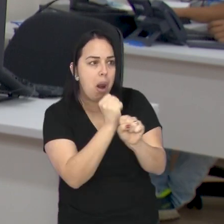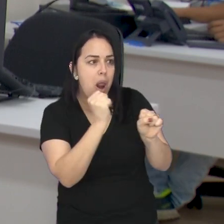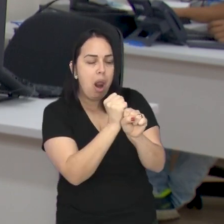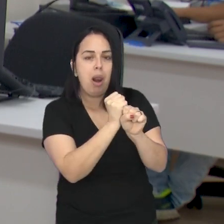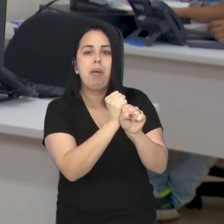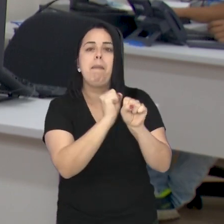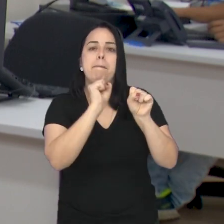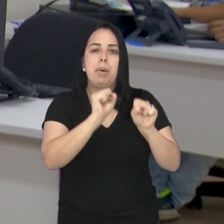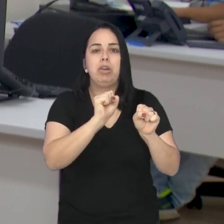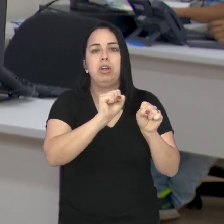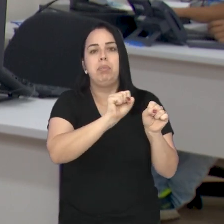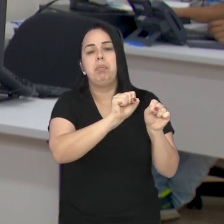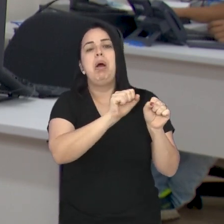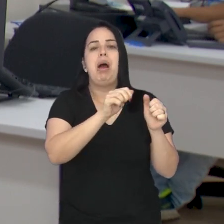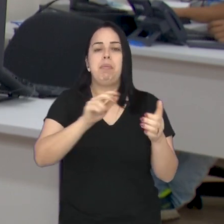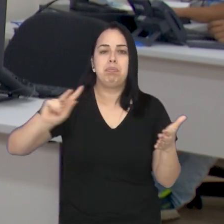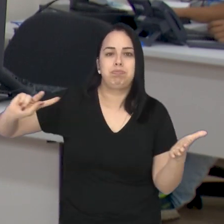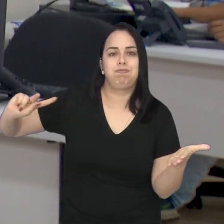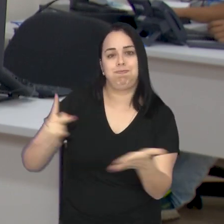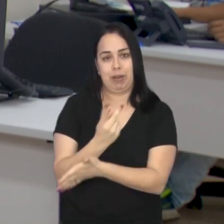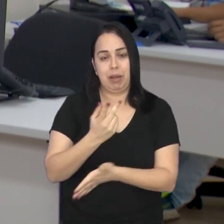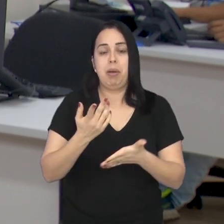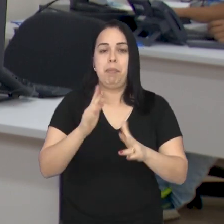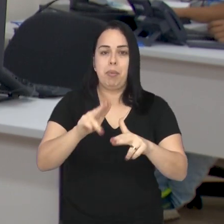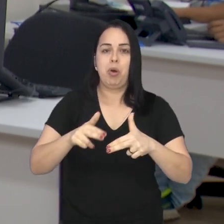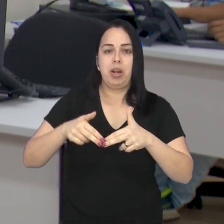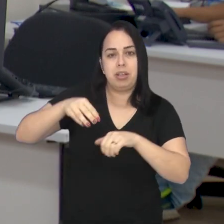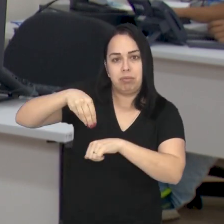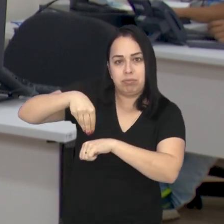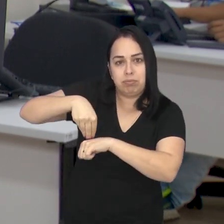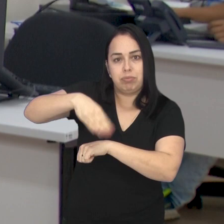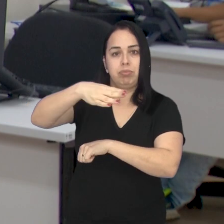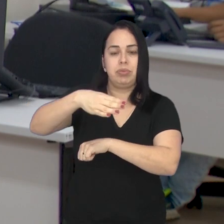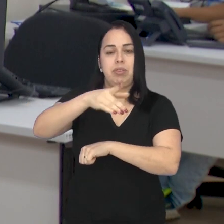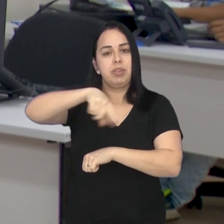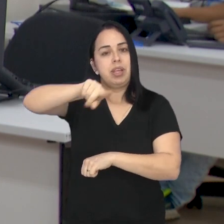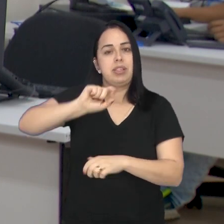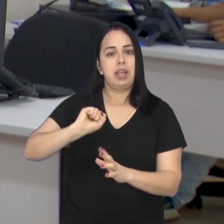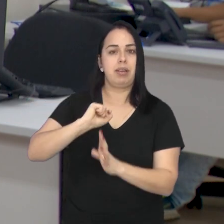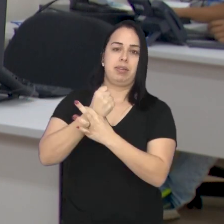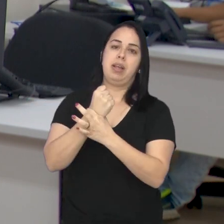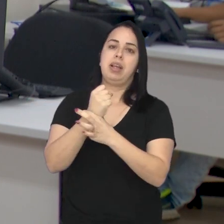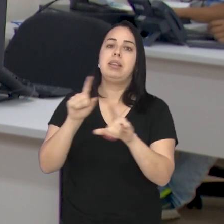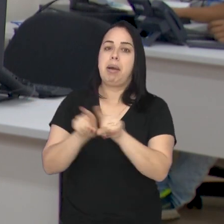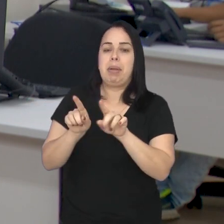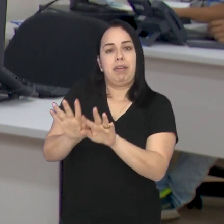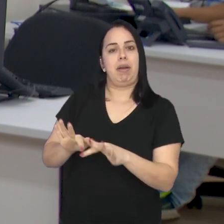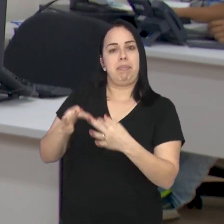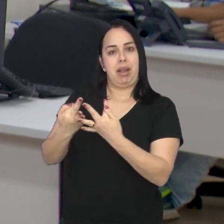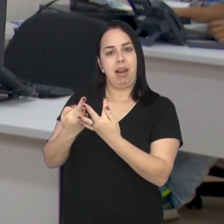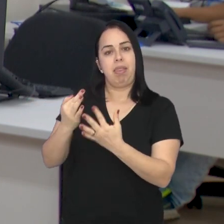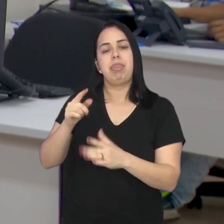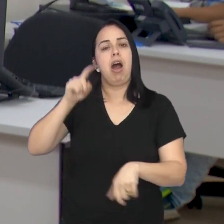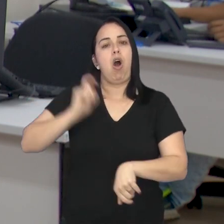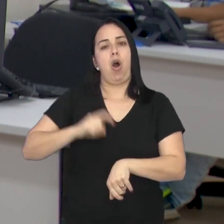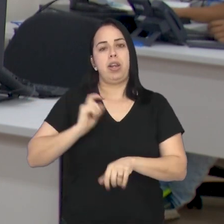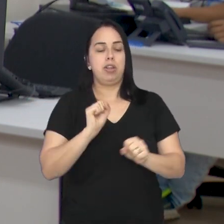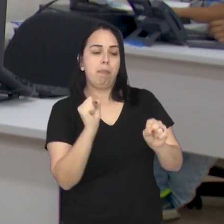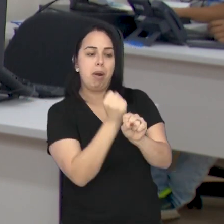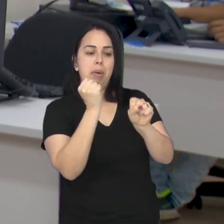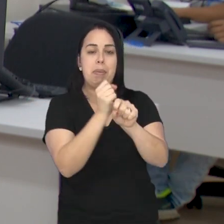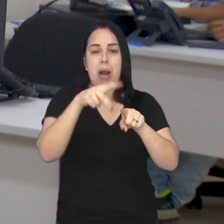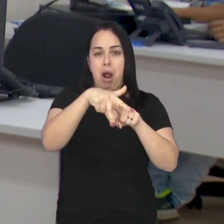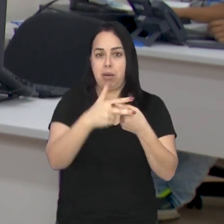pequena bobeira pode ser fatal. Por isso nós vamos te orientar sobre como garantir a sua segurança e da sua família quando for fazer